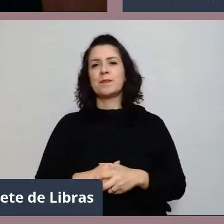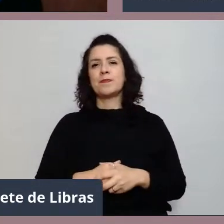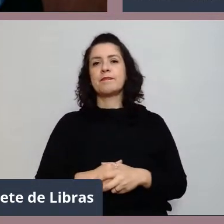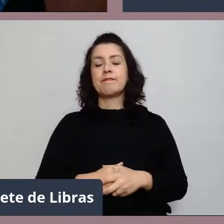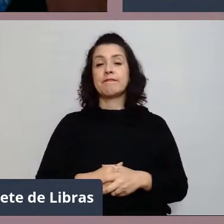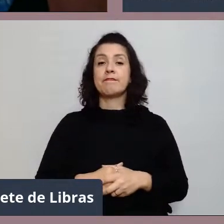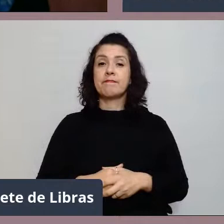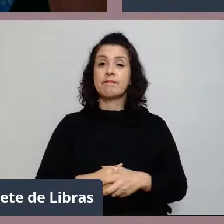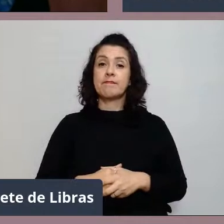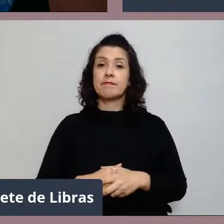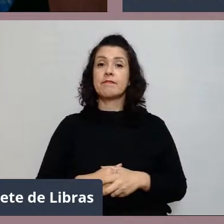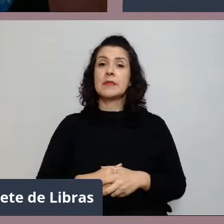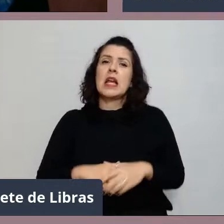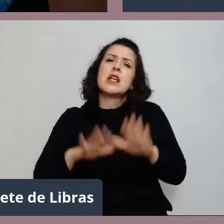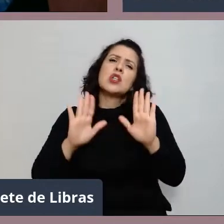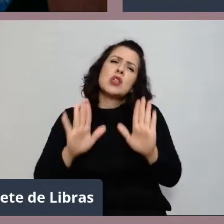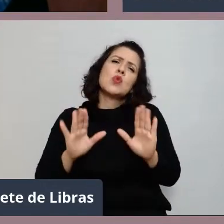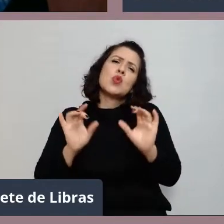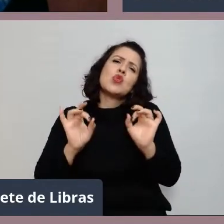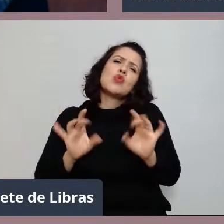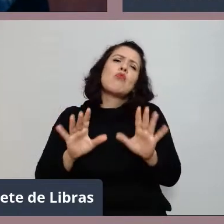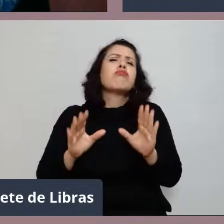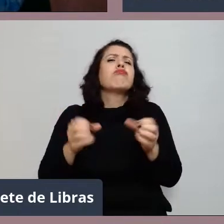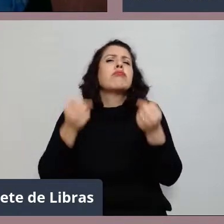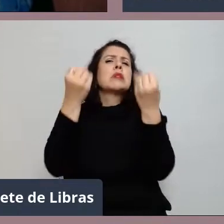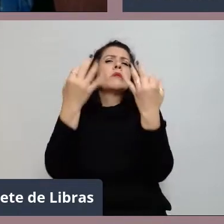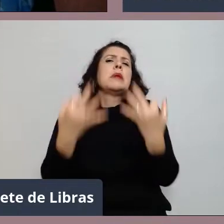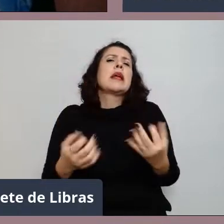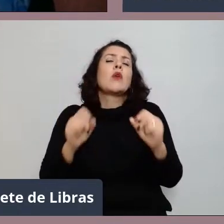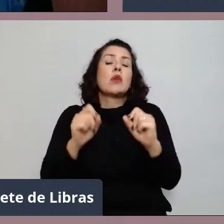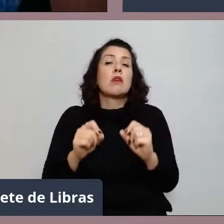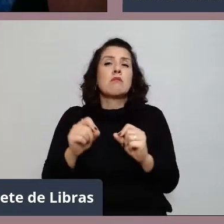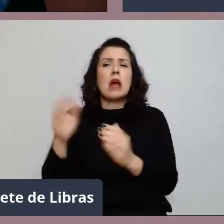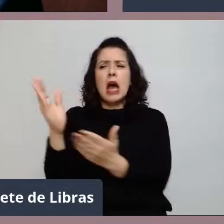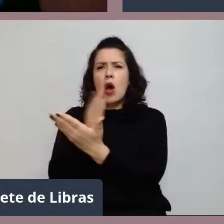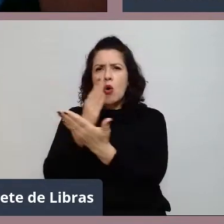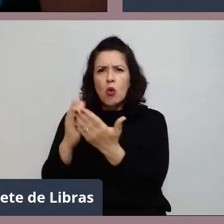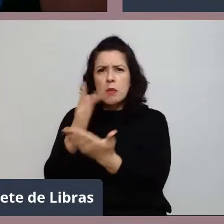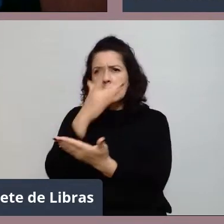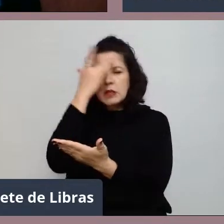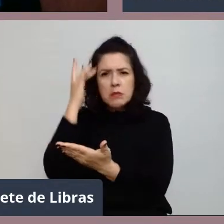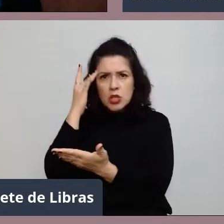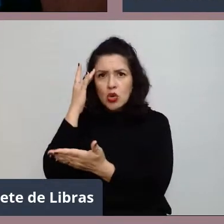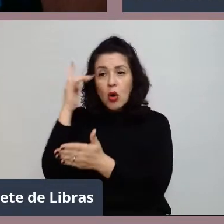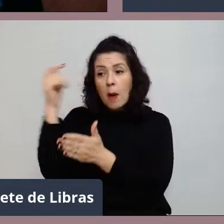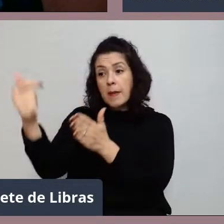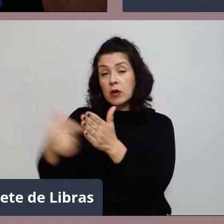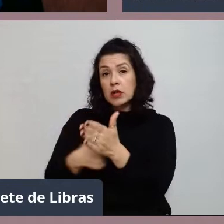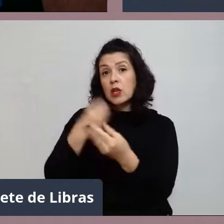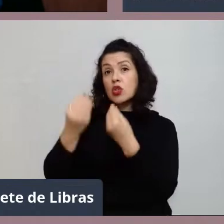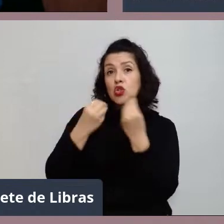Eu quero só dizer que algumas pessoas perguntaram como comprar a edição da Lê Samper.